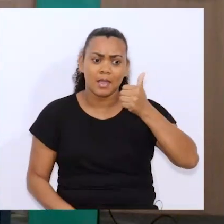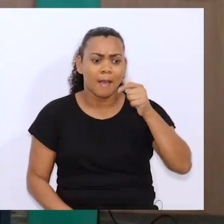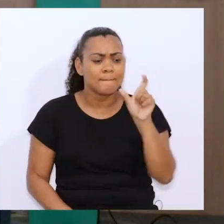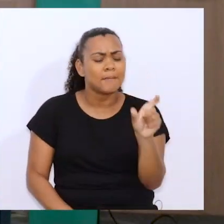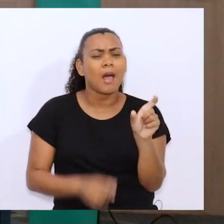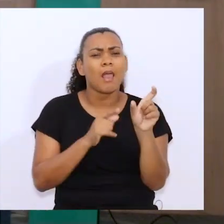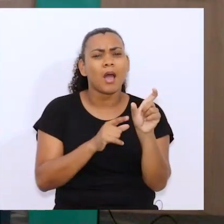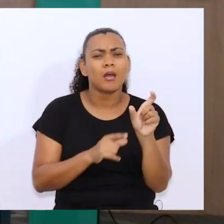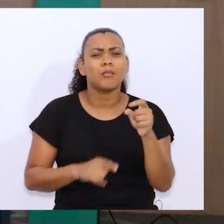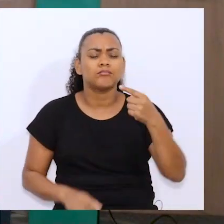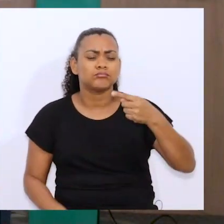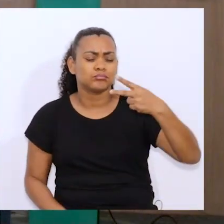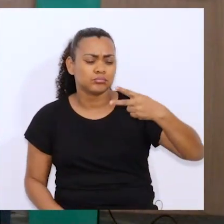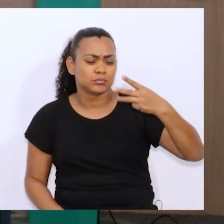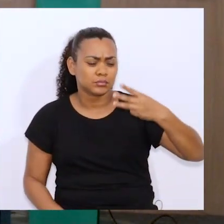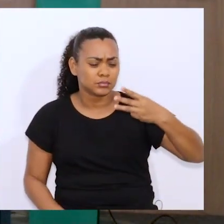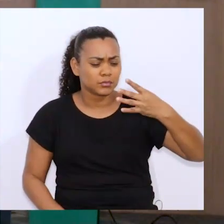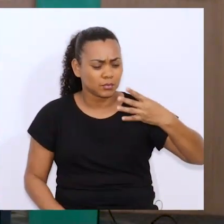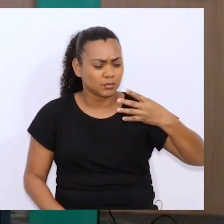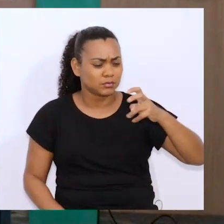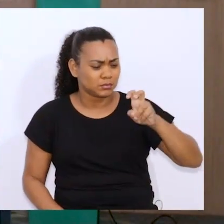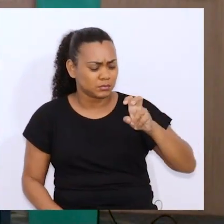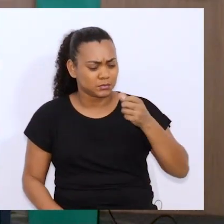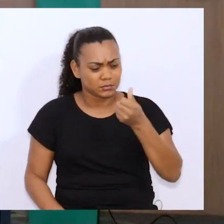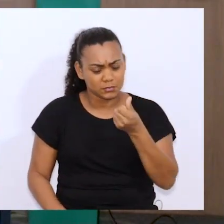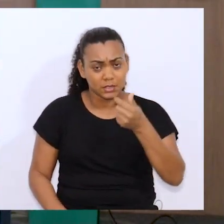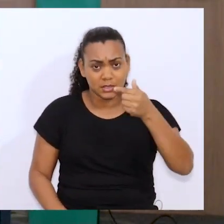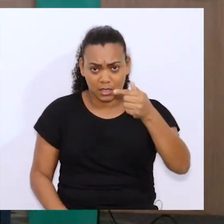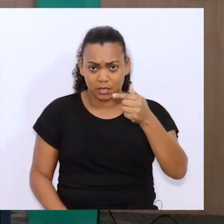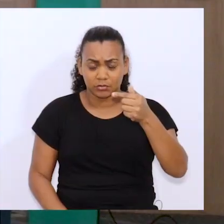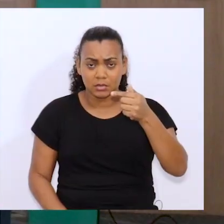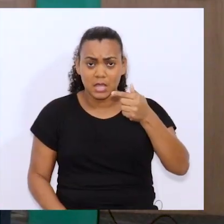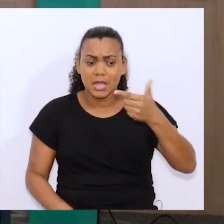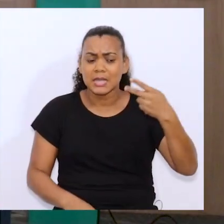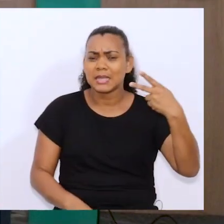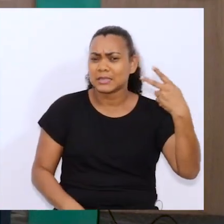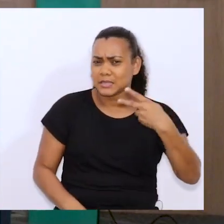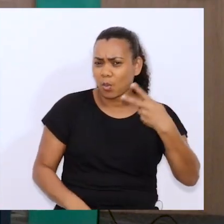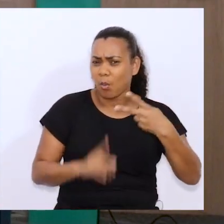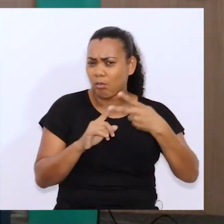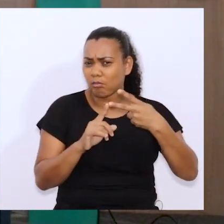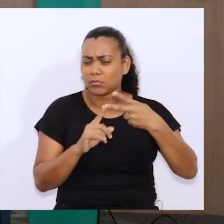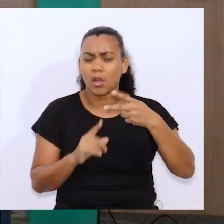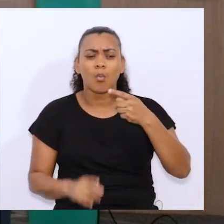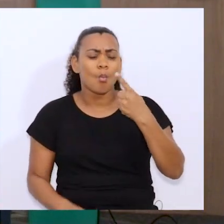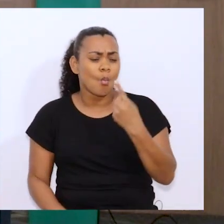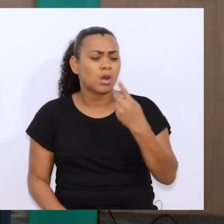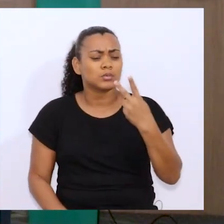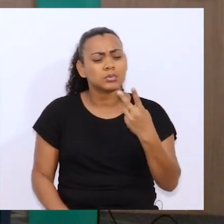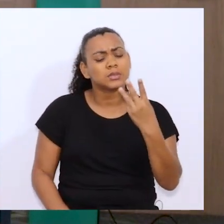1, 2, 3, 4, 5, 6, 7. E a segunda também. 1,